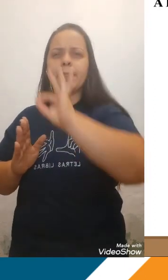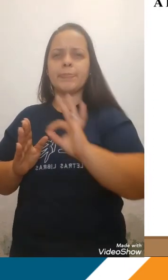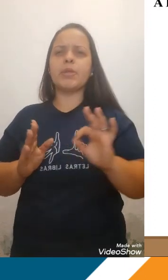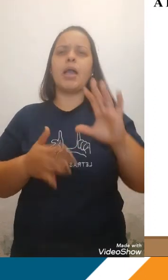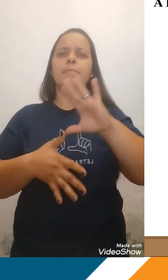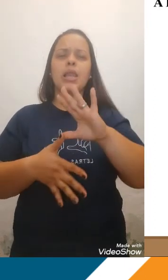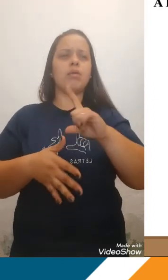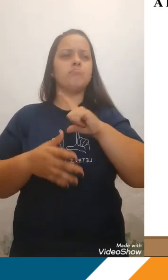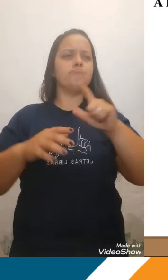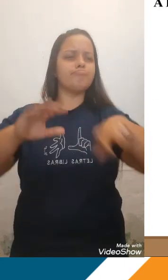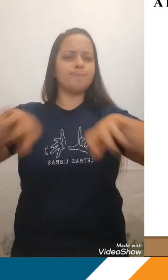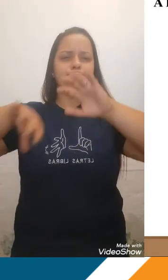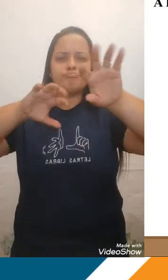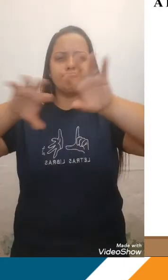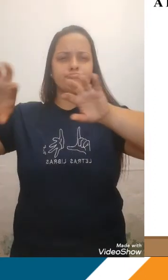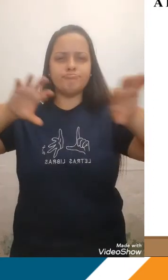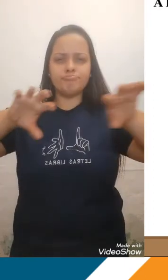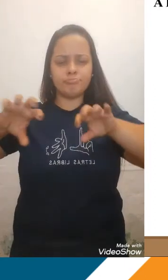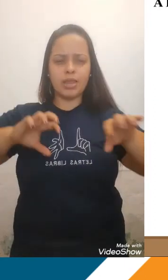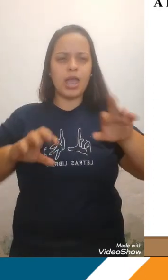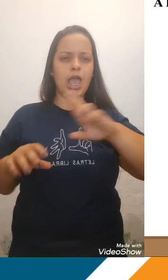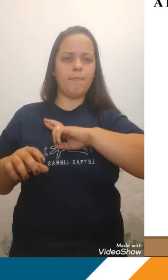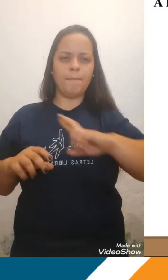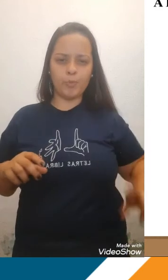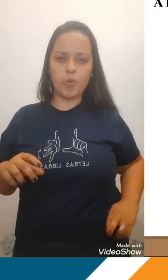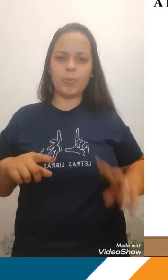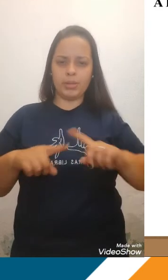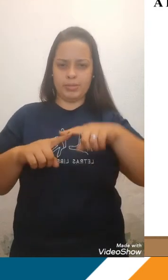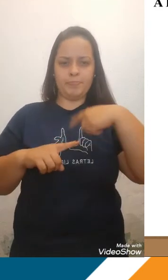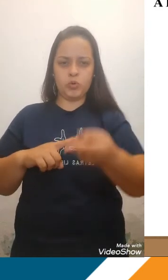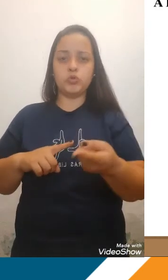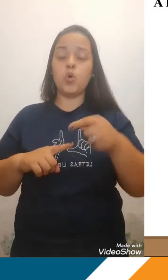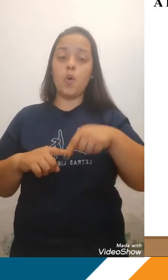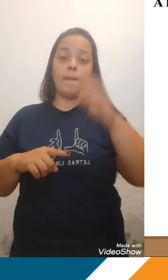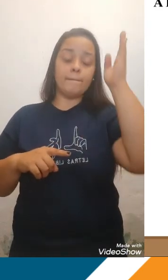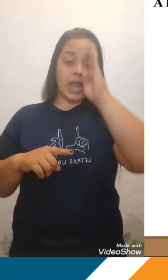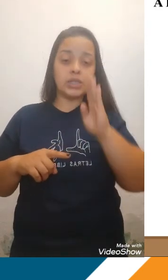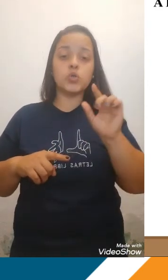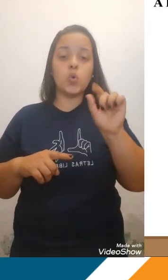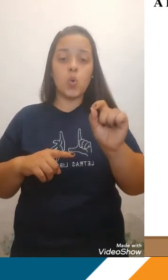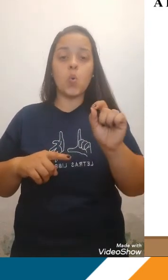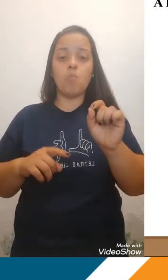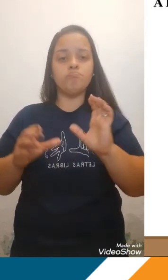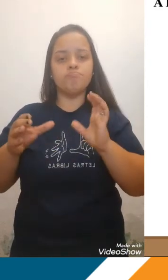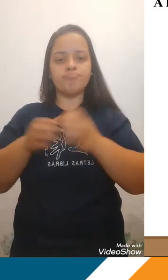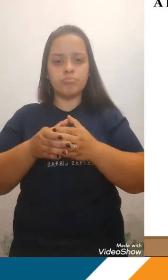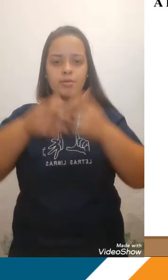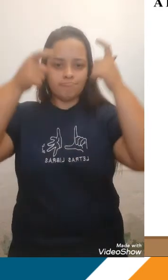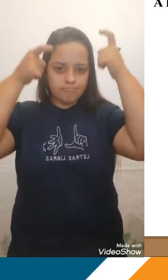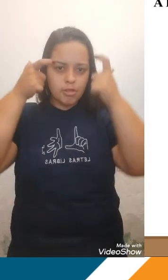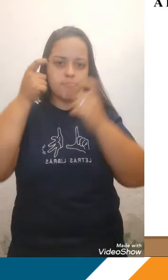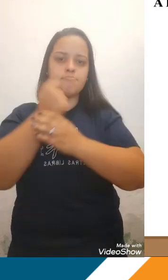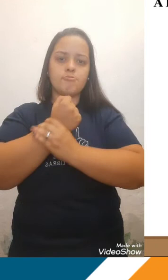americano fragmentaram-se e organizaram-se em repúblicas após a emancipação, o Brasil manteve um regime